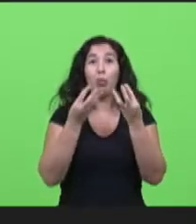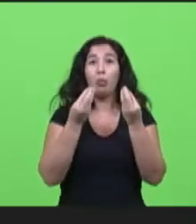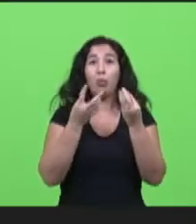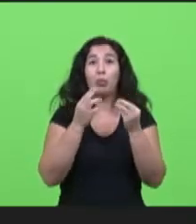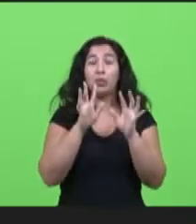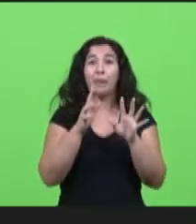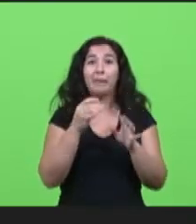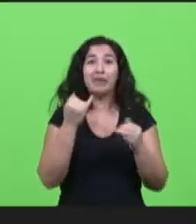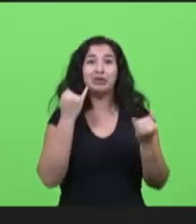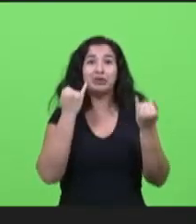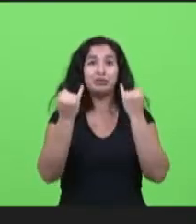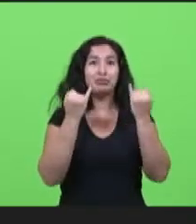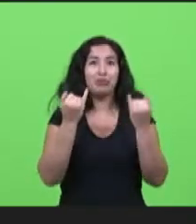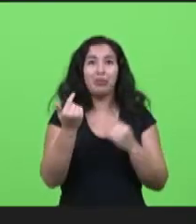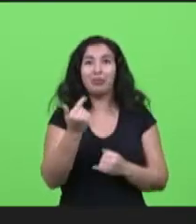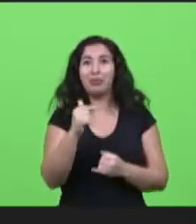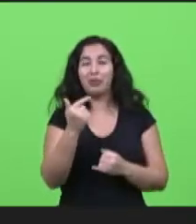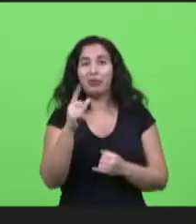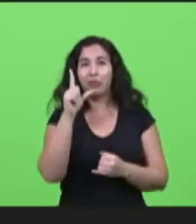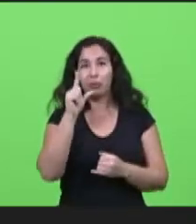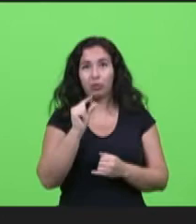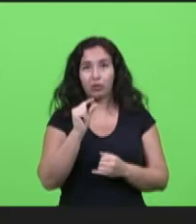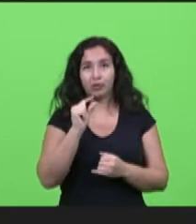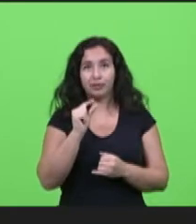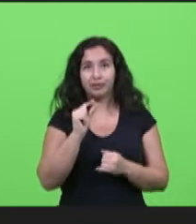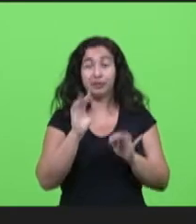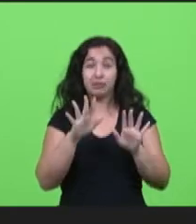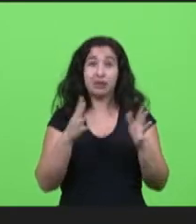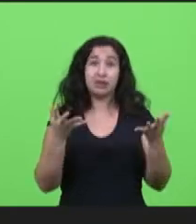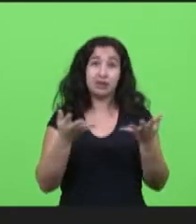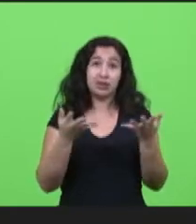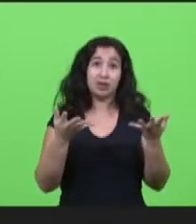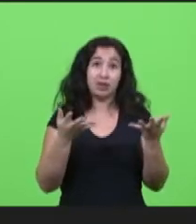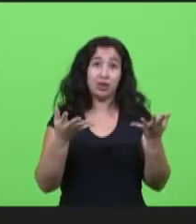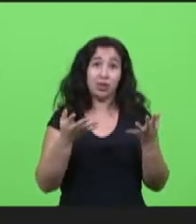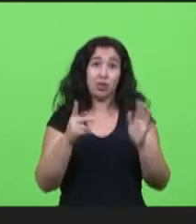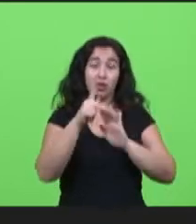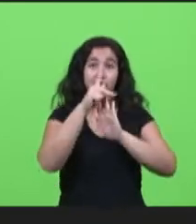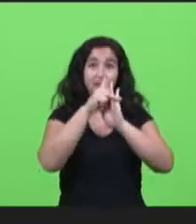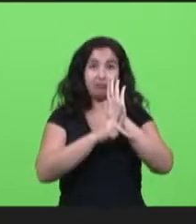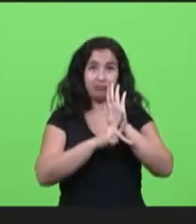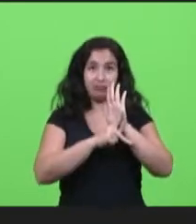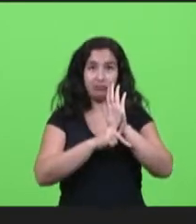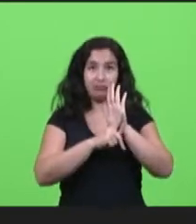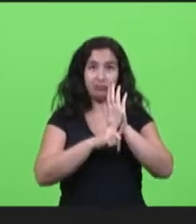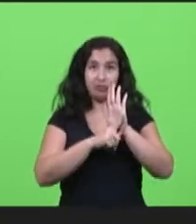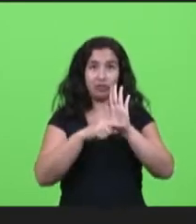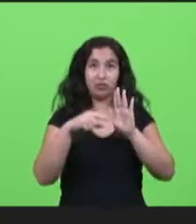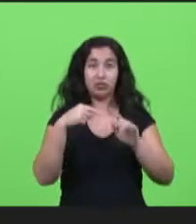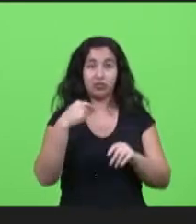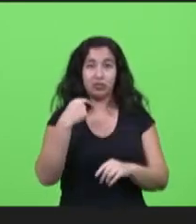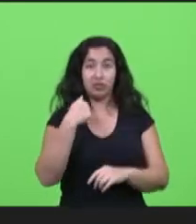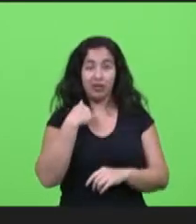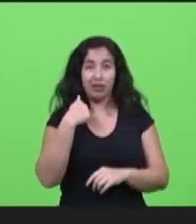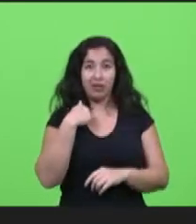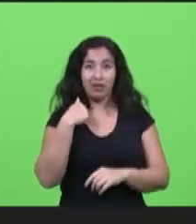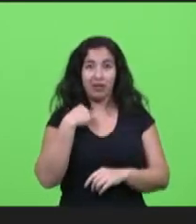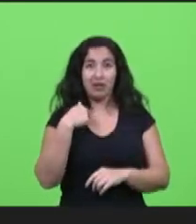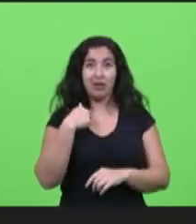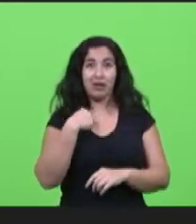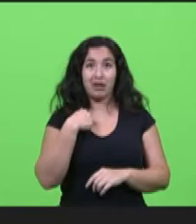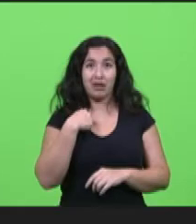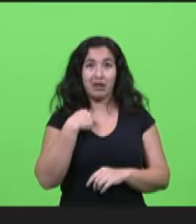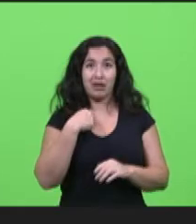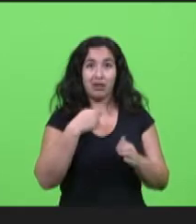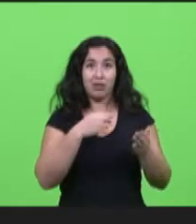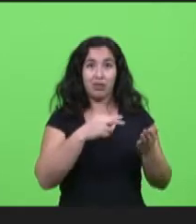ou contrário disso, né? Porém, nós estamos aqui diante de um projeto que eu fiz questão, né? E faço questão de